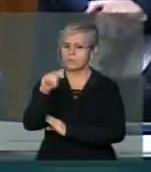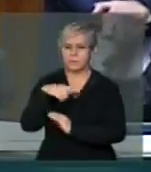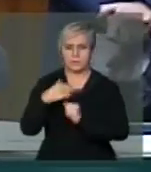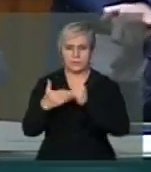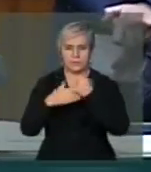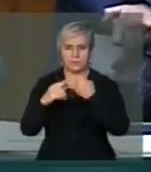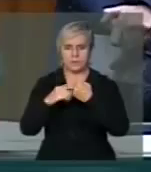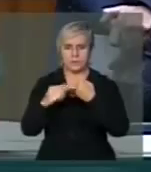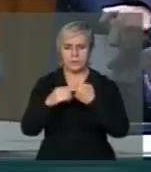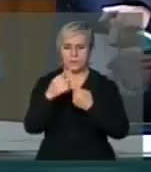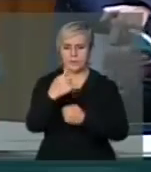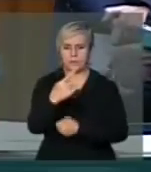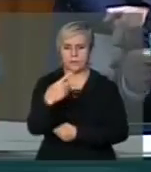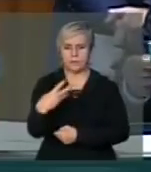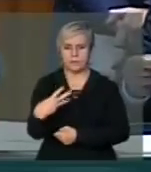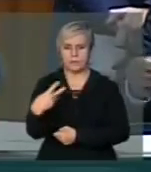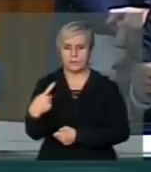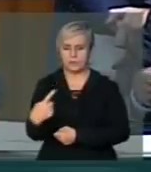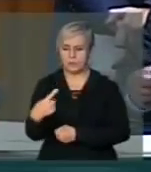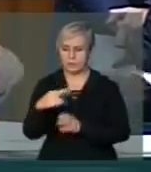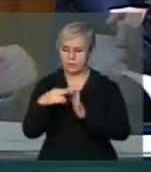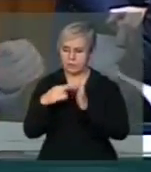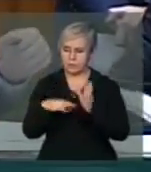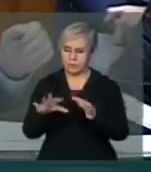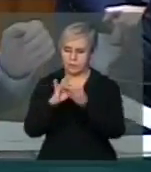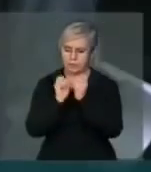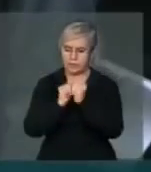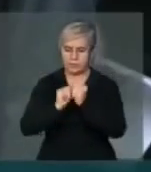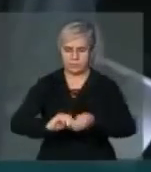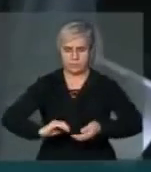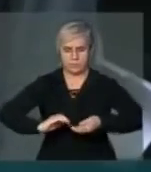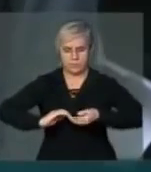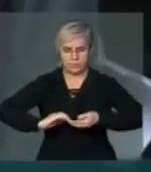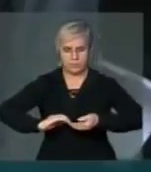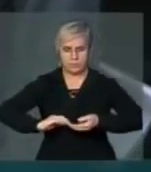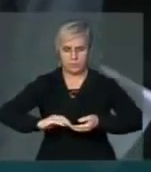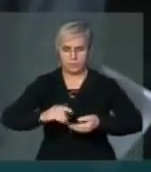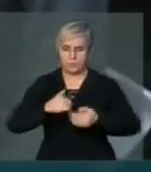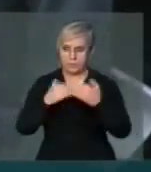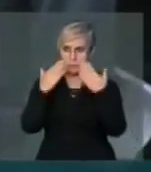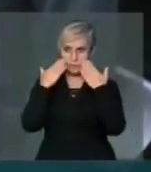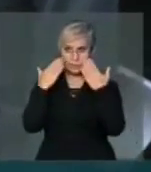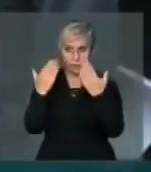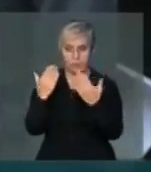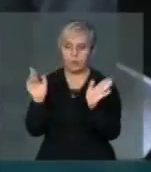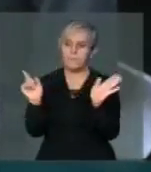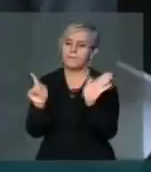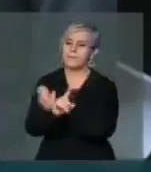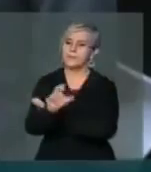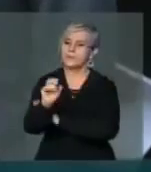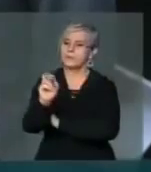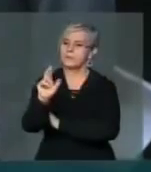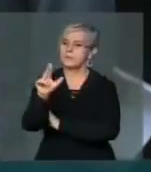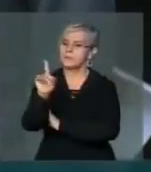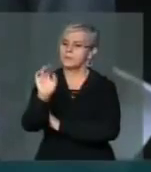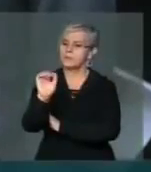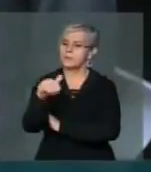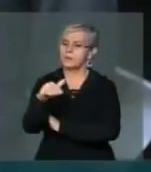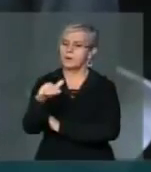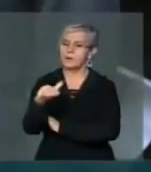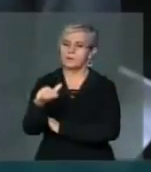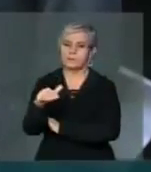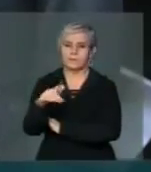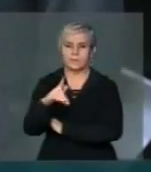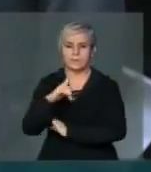artigo 131 do Regimento Comum do Congresso, eu apresento a seguinte questão de ordem a